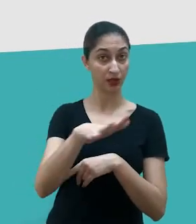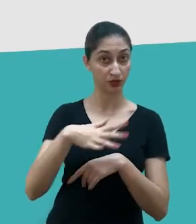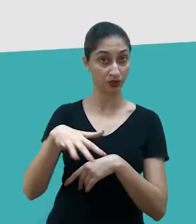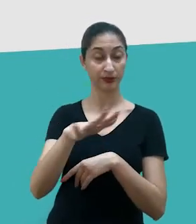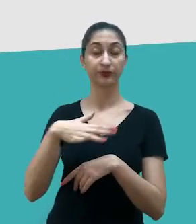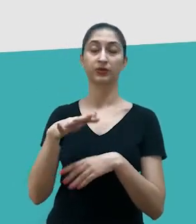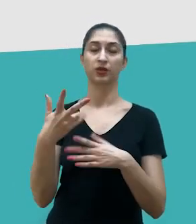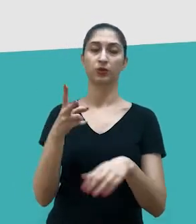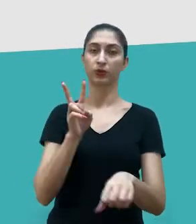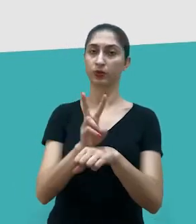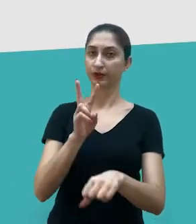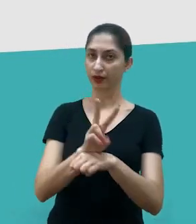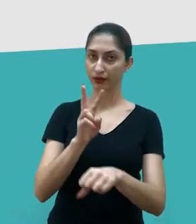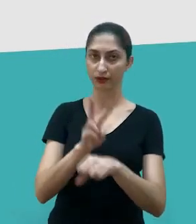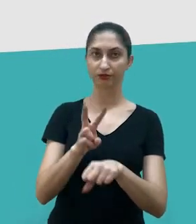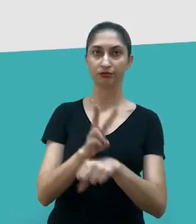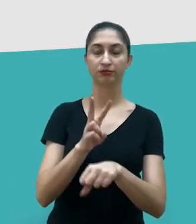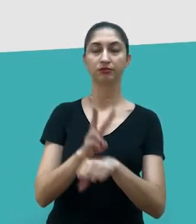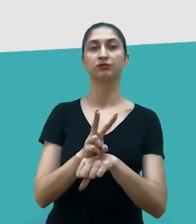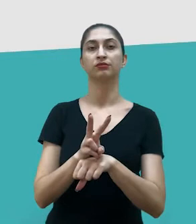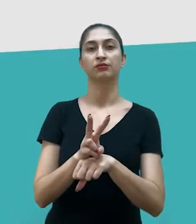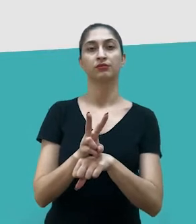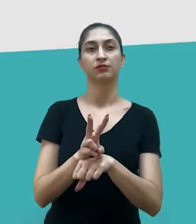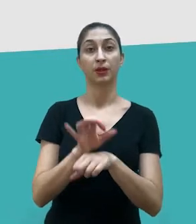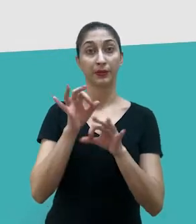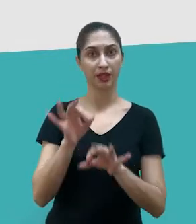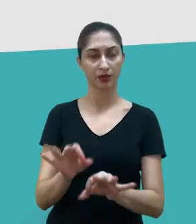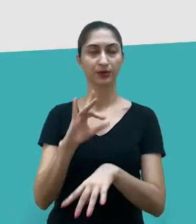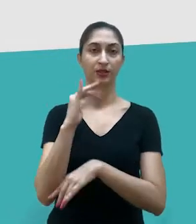na preservação das ações com preservações